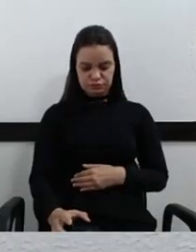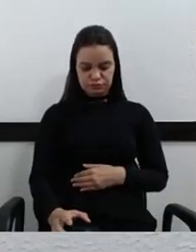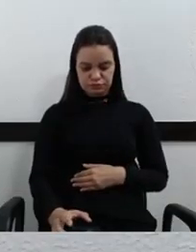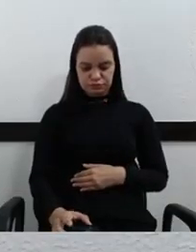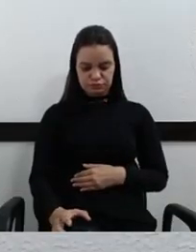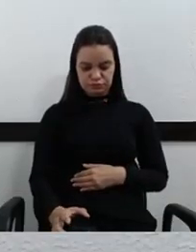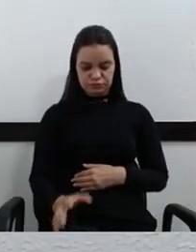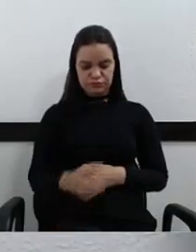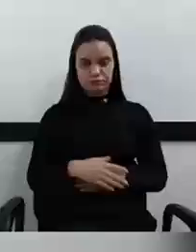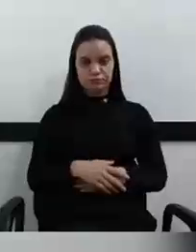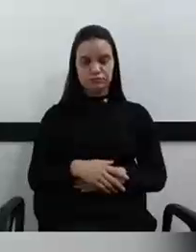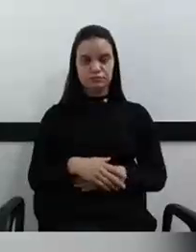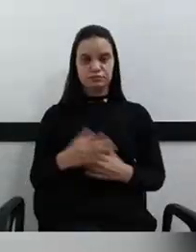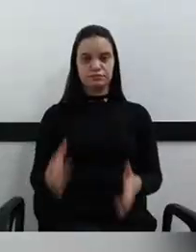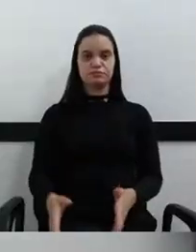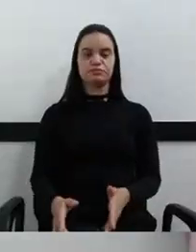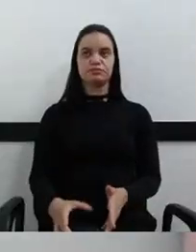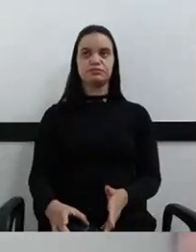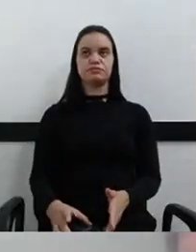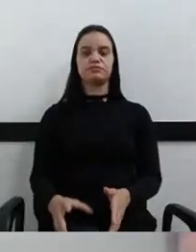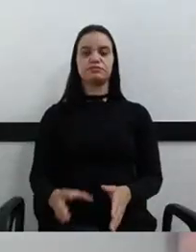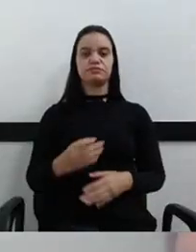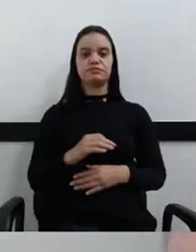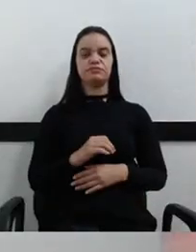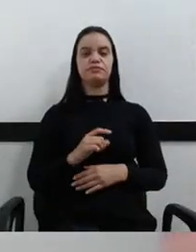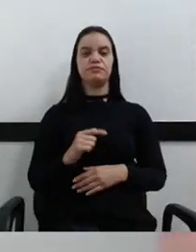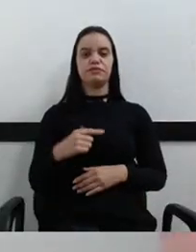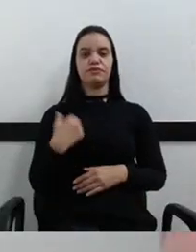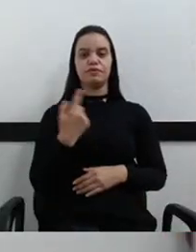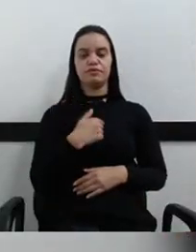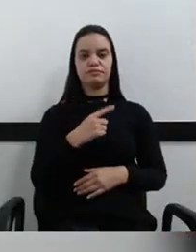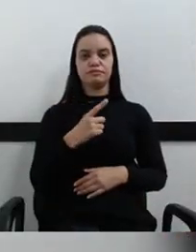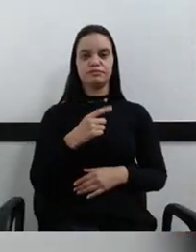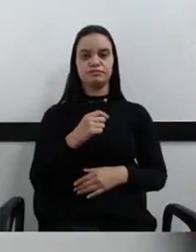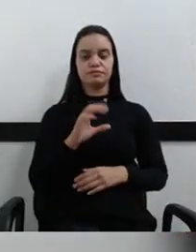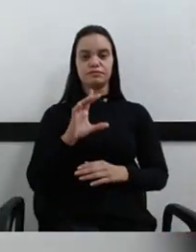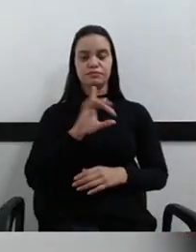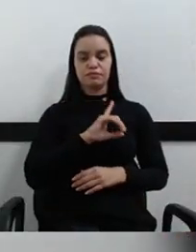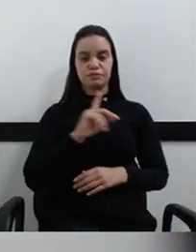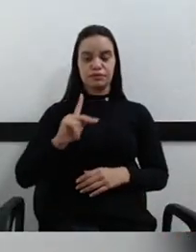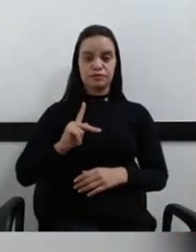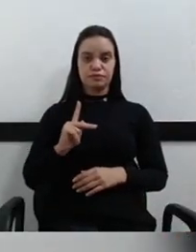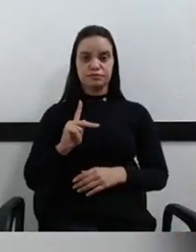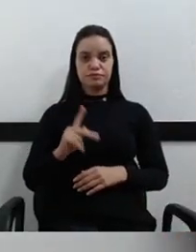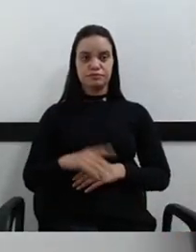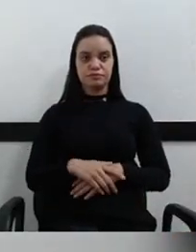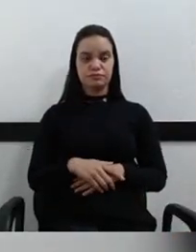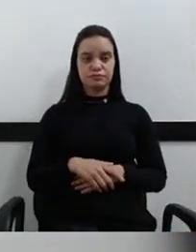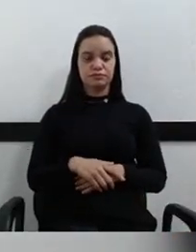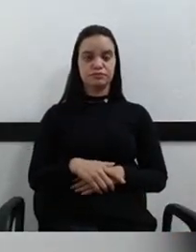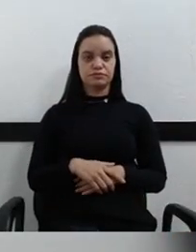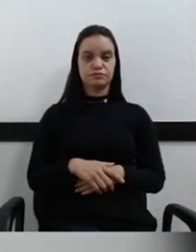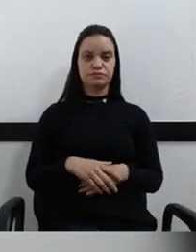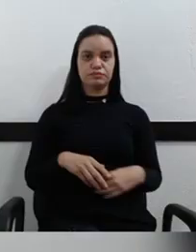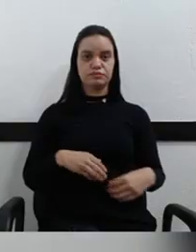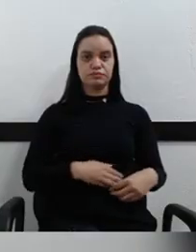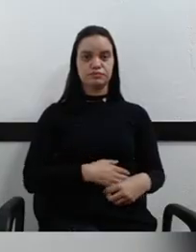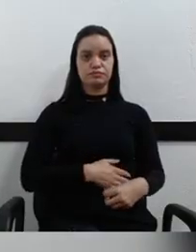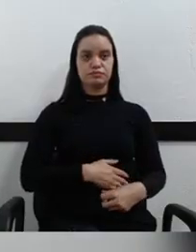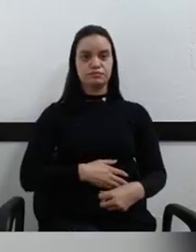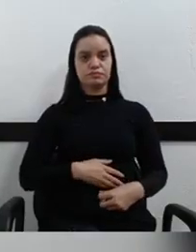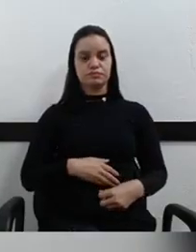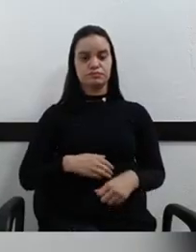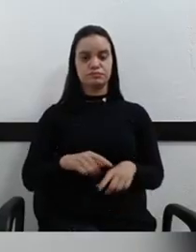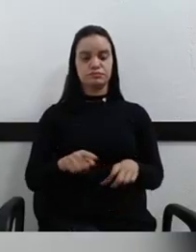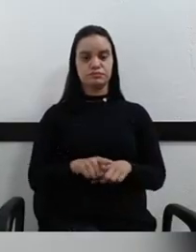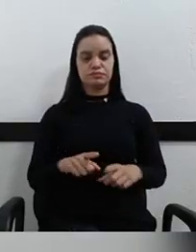um pleito trazido pelo agente de defensoria pública para afastamento para atuar em doutorado, para estudos de doutorado. E faço